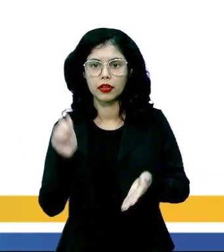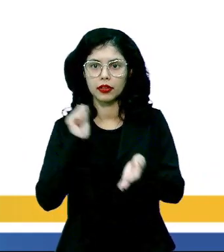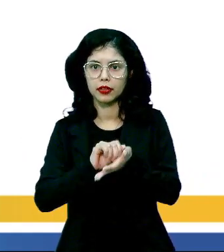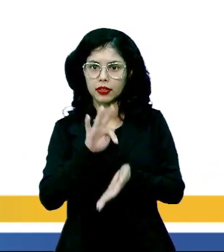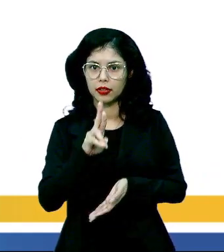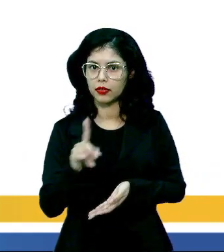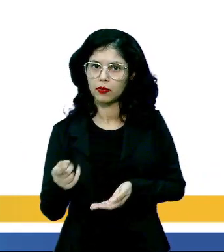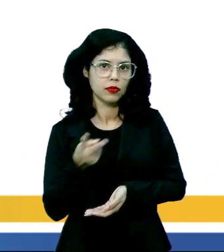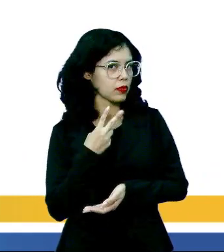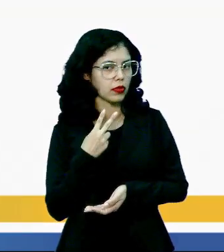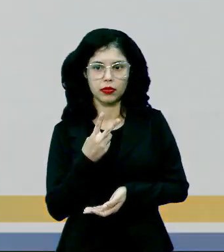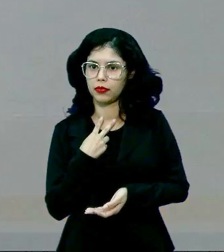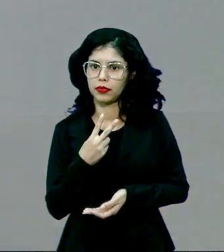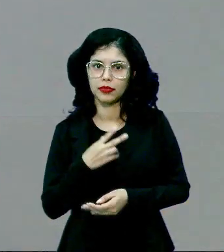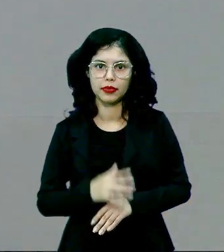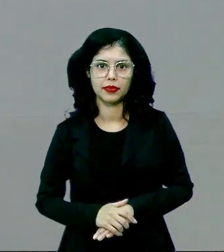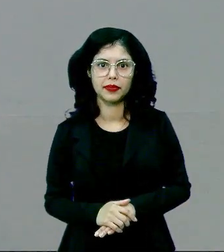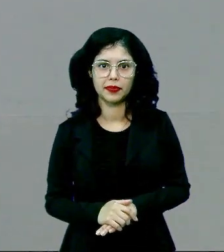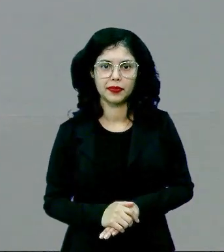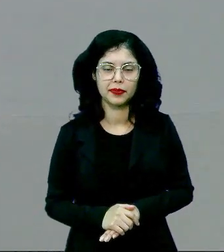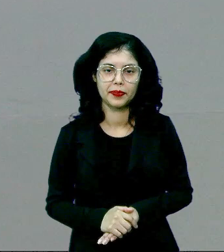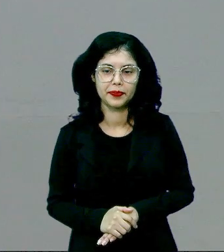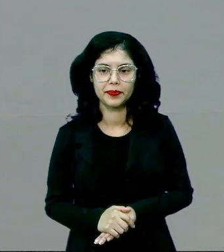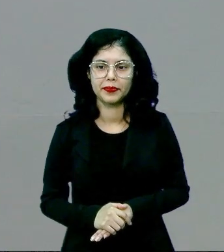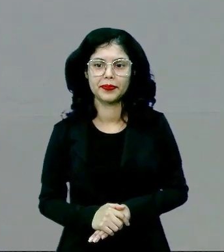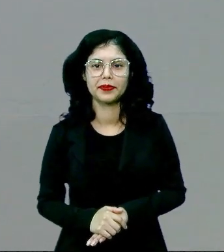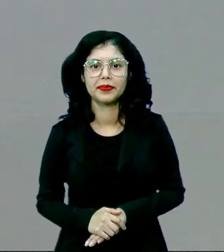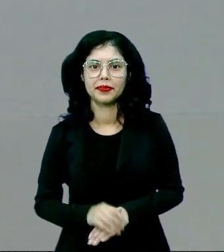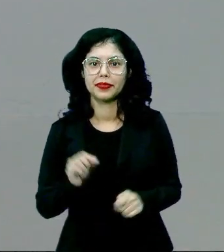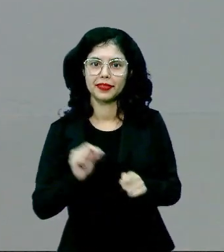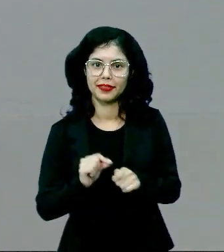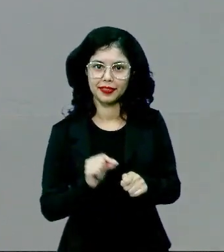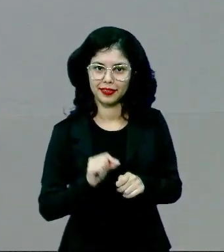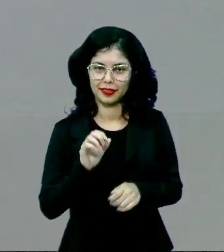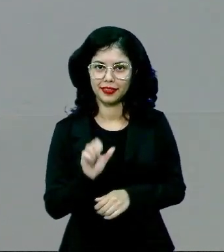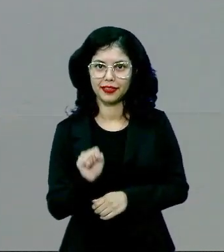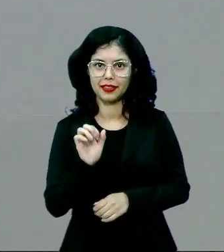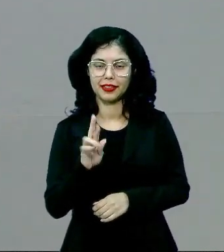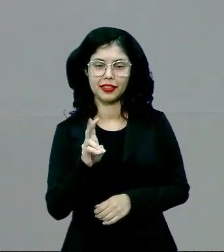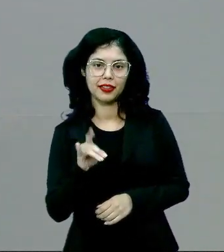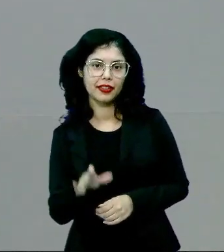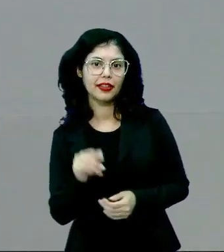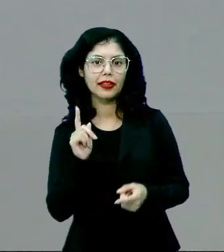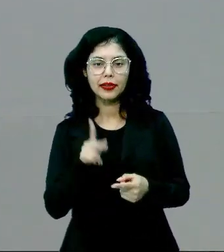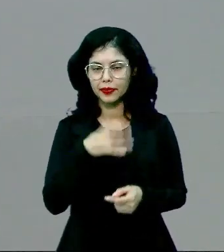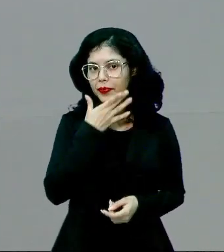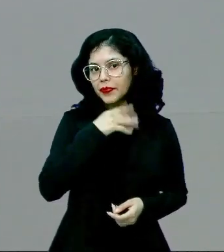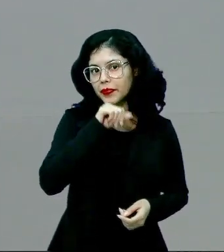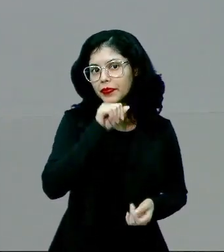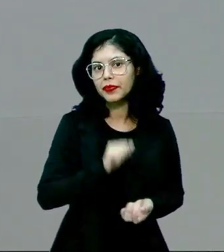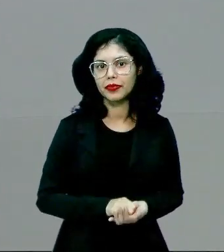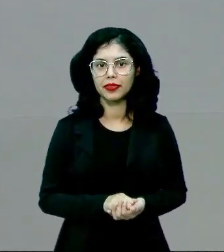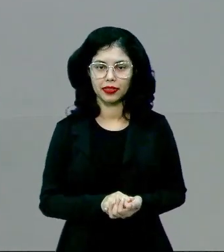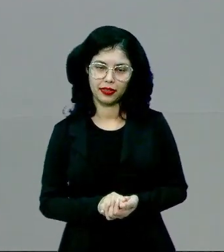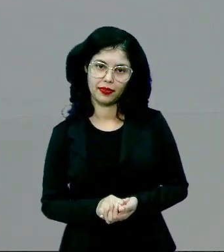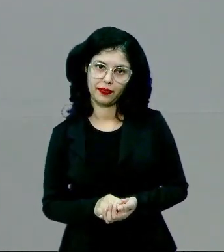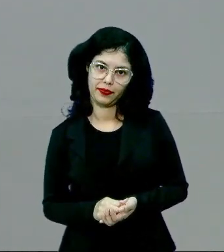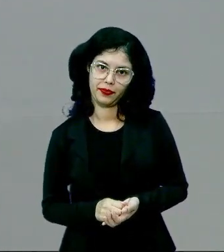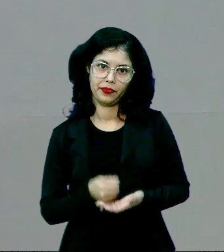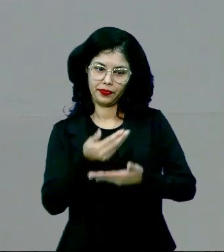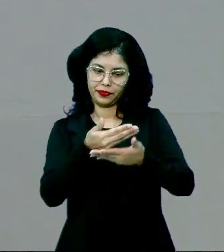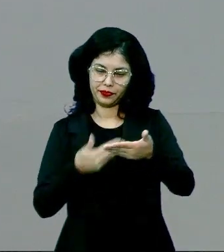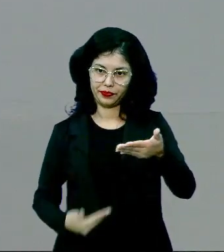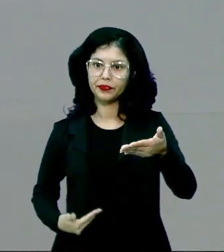biografia Não autorizada ou seja ele fez uma sátira porque o que o pai disse foi que